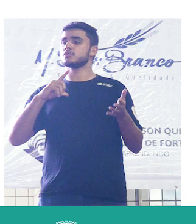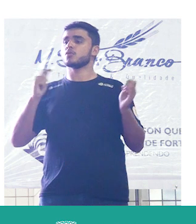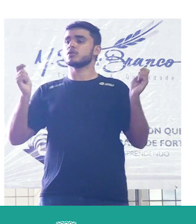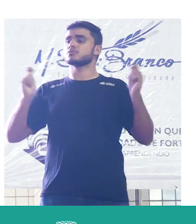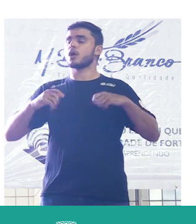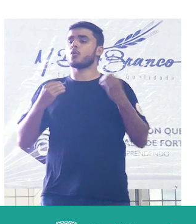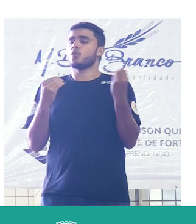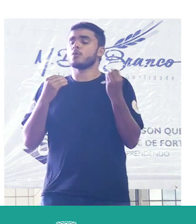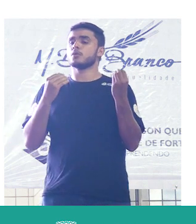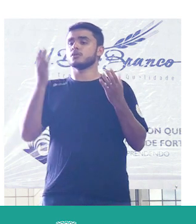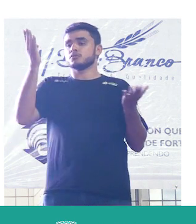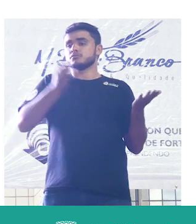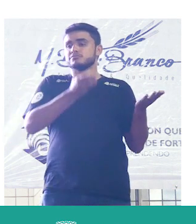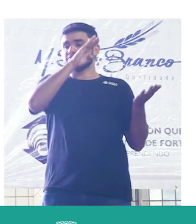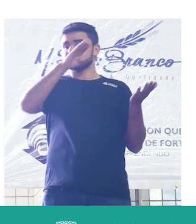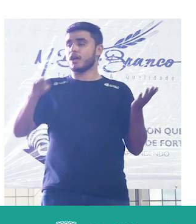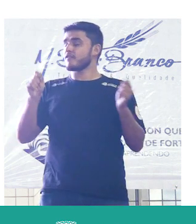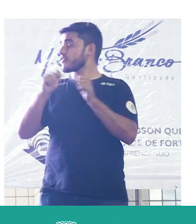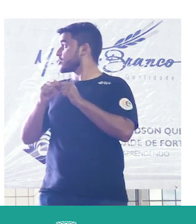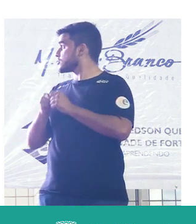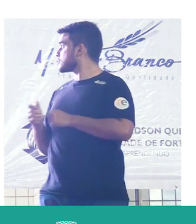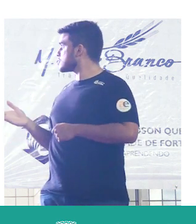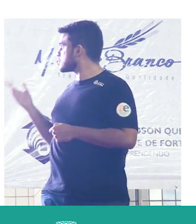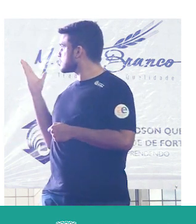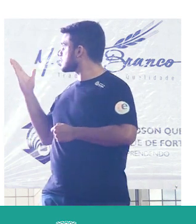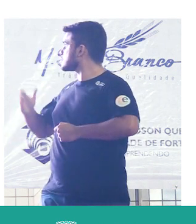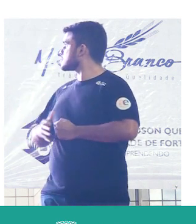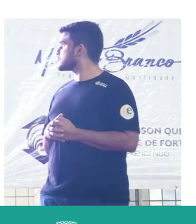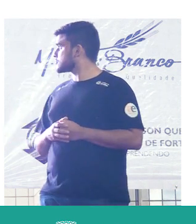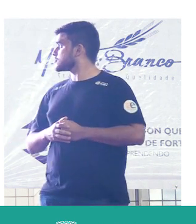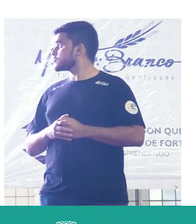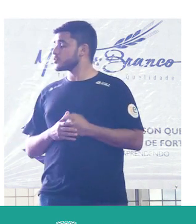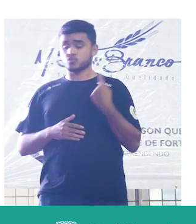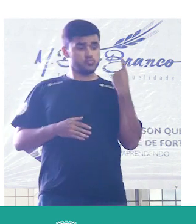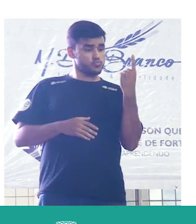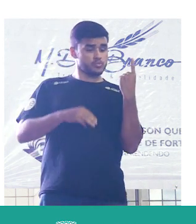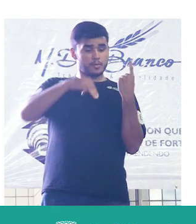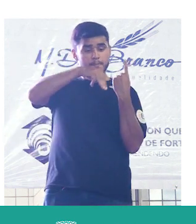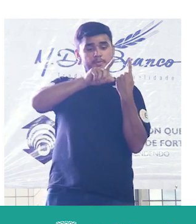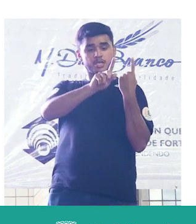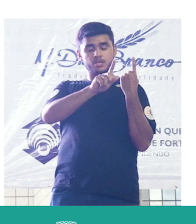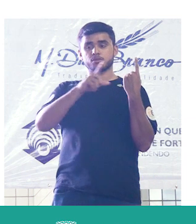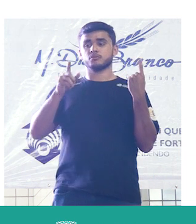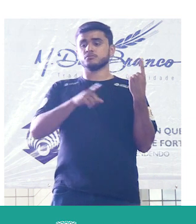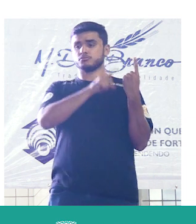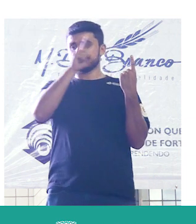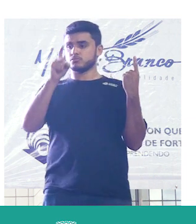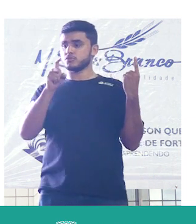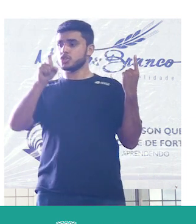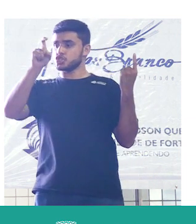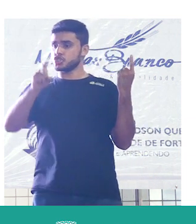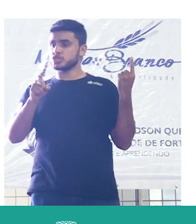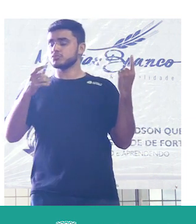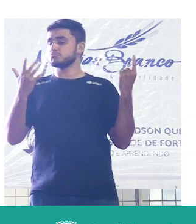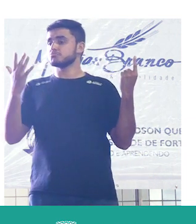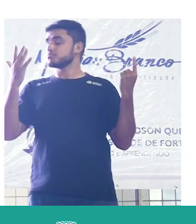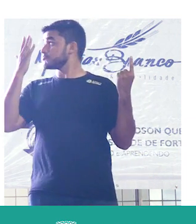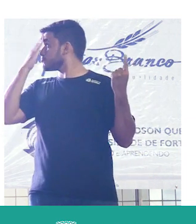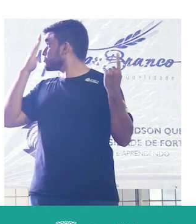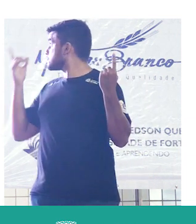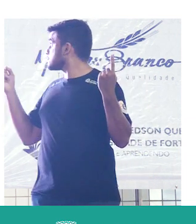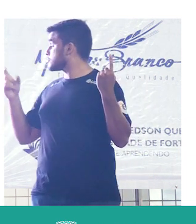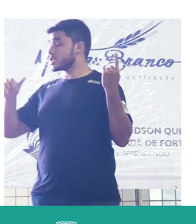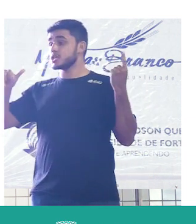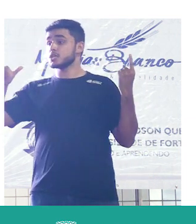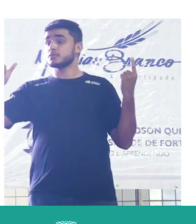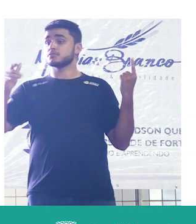produziria quanto do íon cálcio e produziria quanto do íon fosfato? Você percebeu que tudo termina numa regrinha de